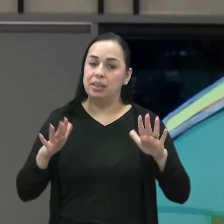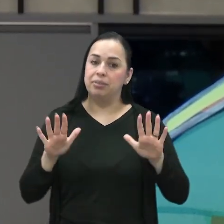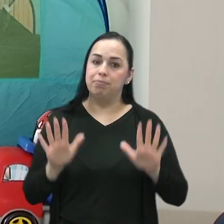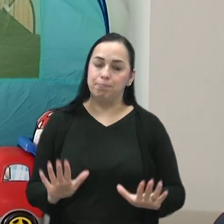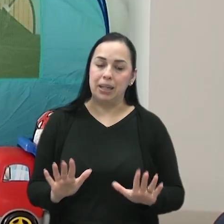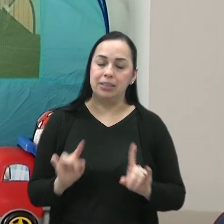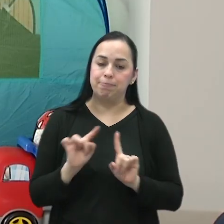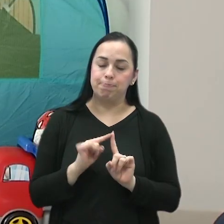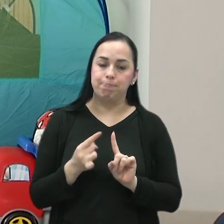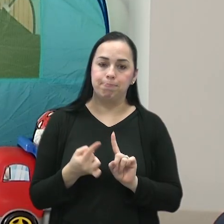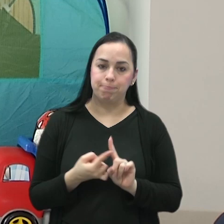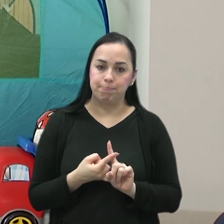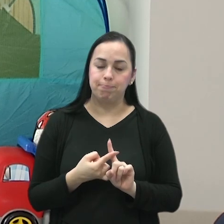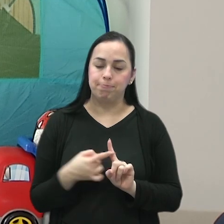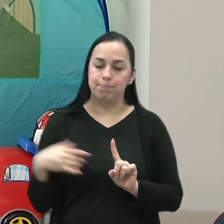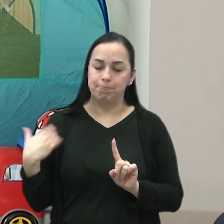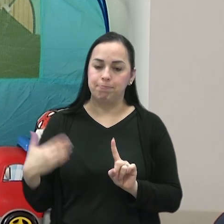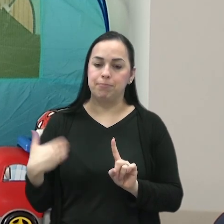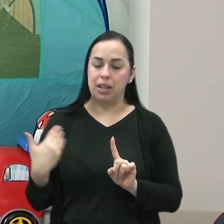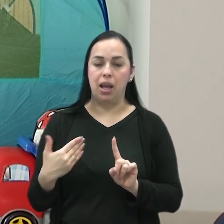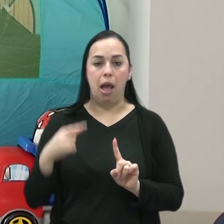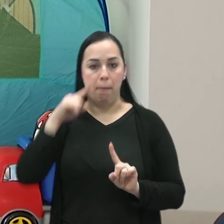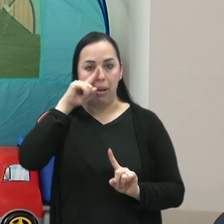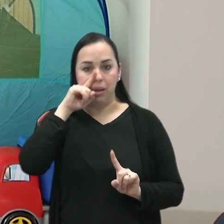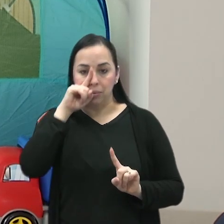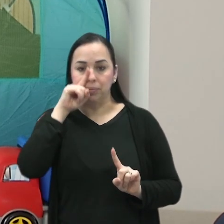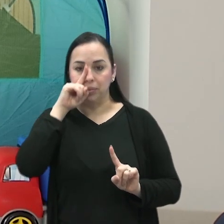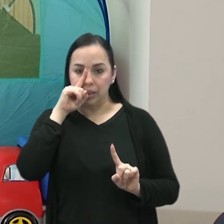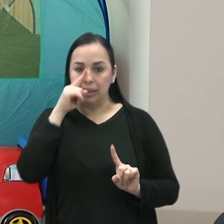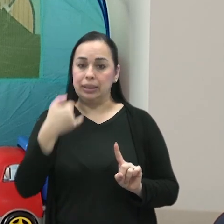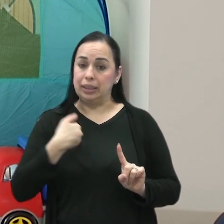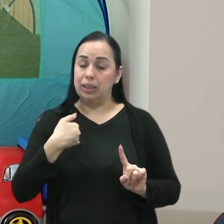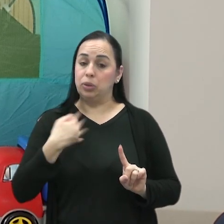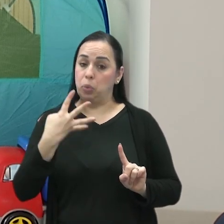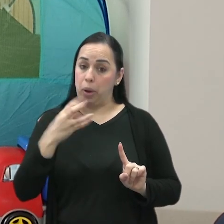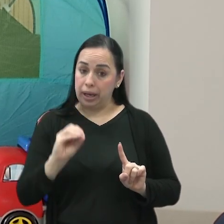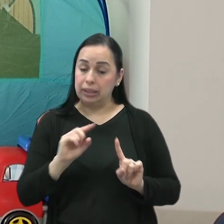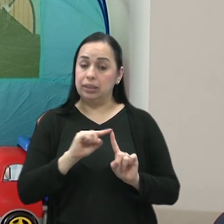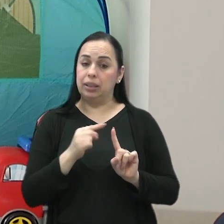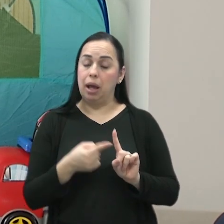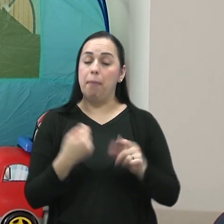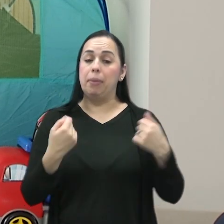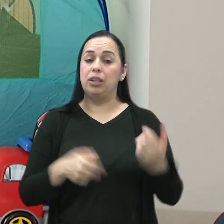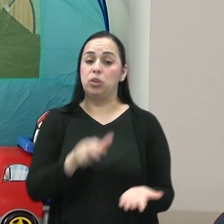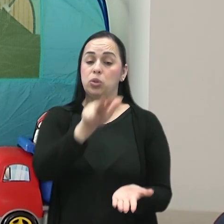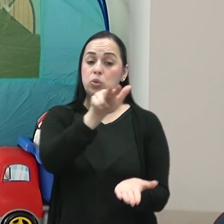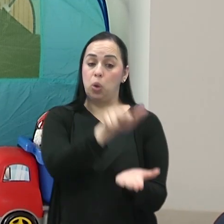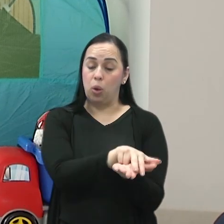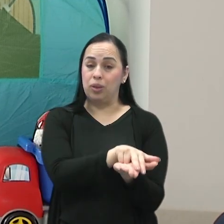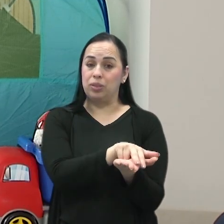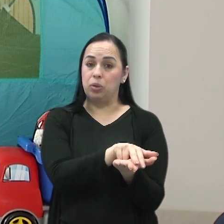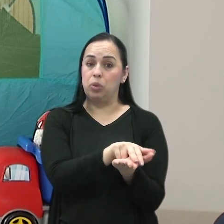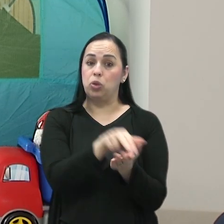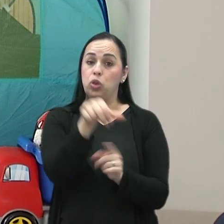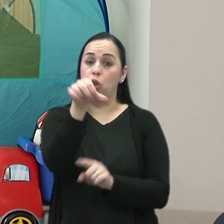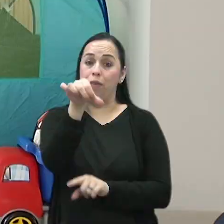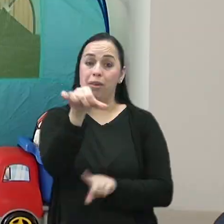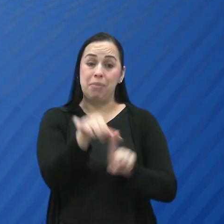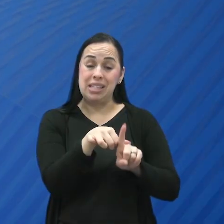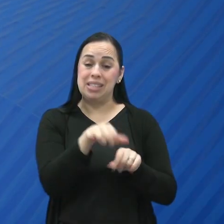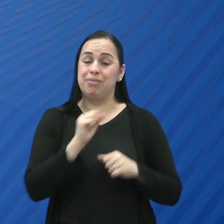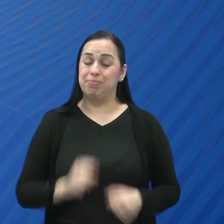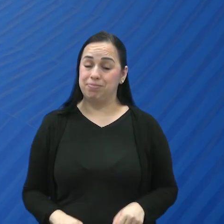alegria. Mas a gravidez tardia trouxe alguns riscos, e ela precisou ficar de repouso durante a